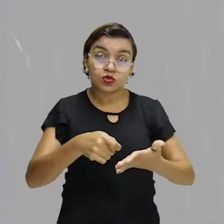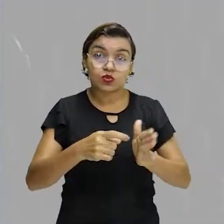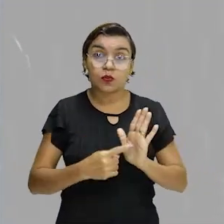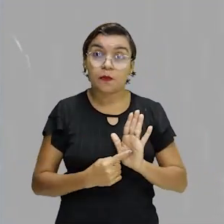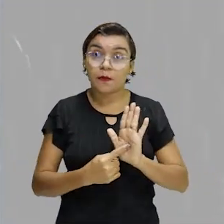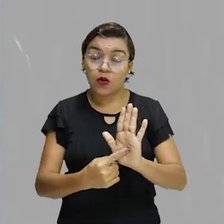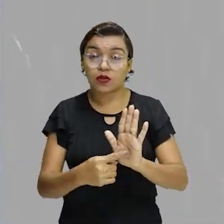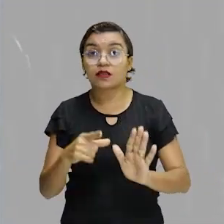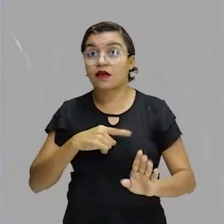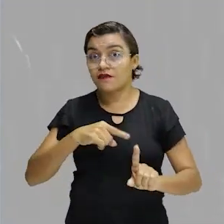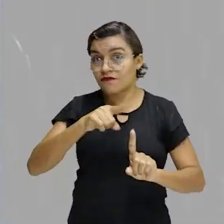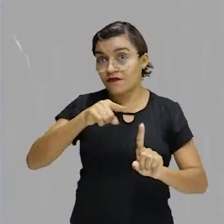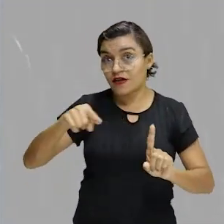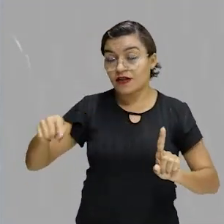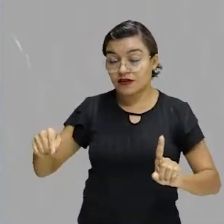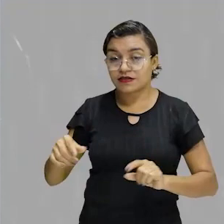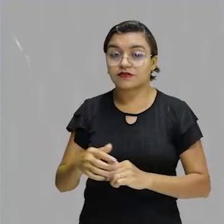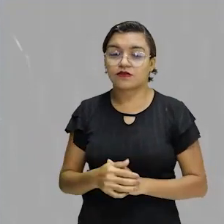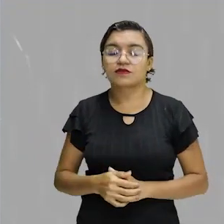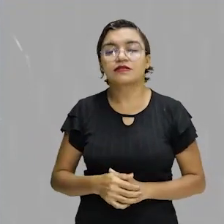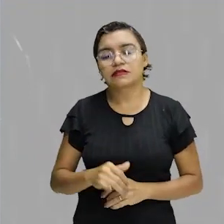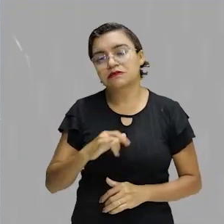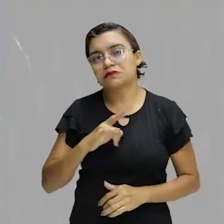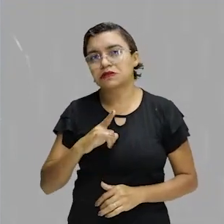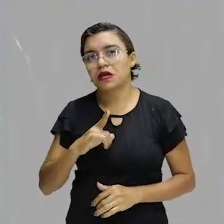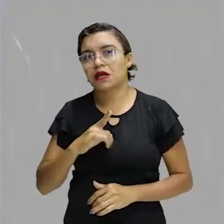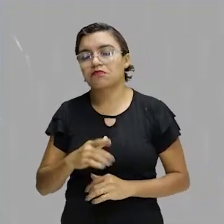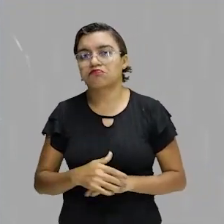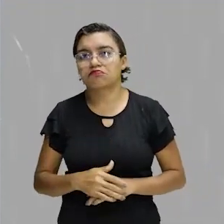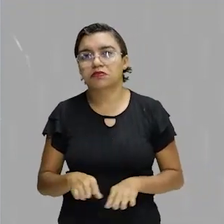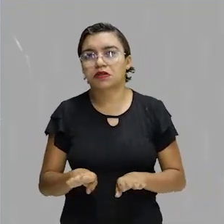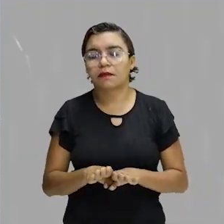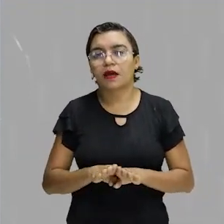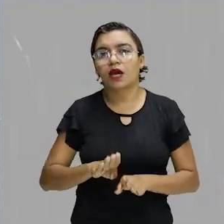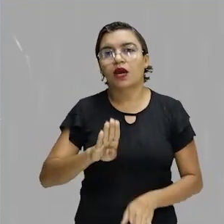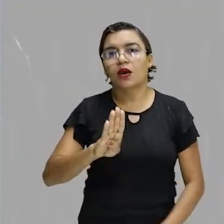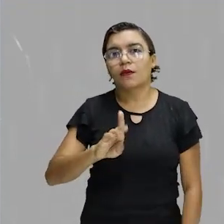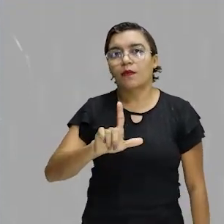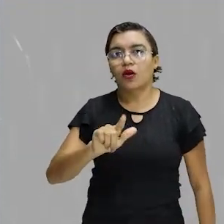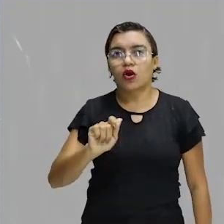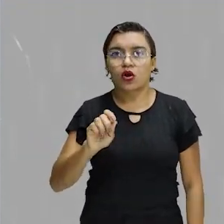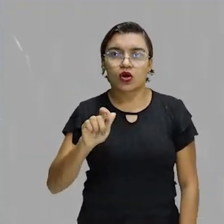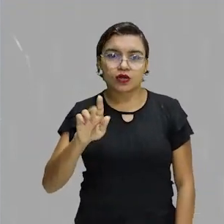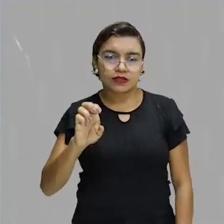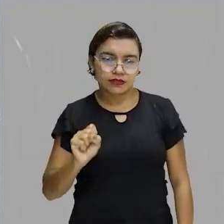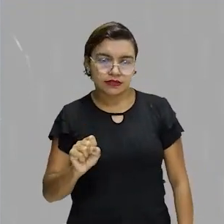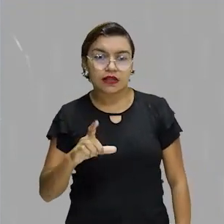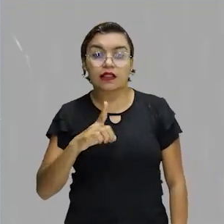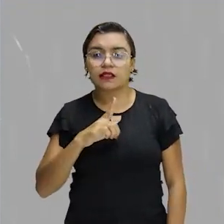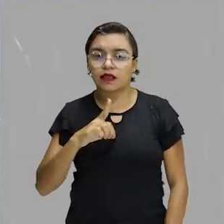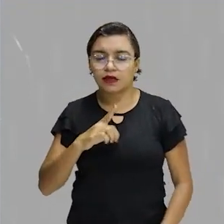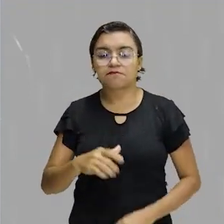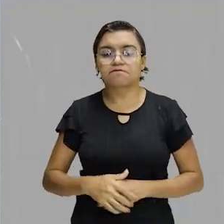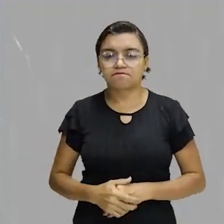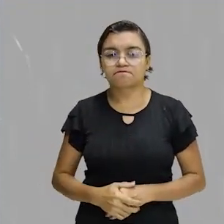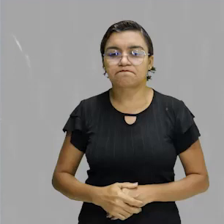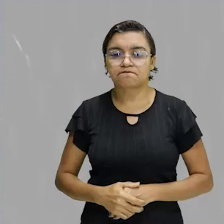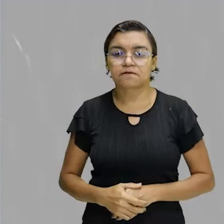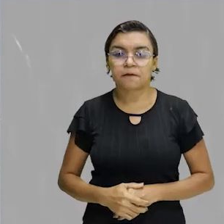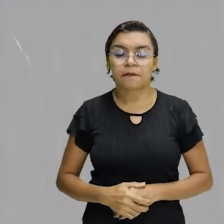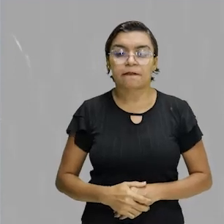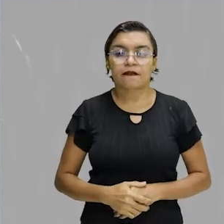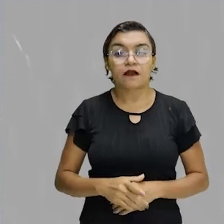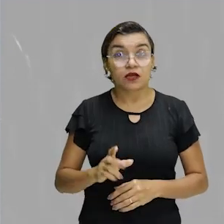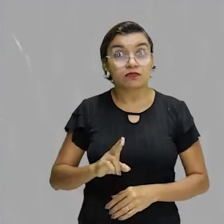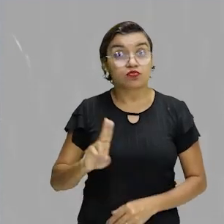temos variações dos diários, que são os blogs e os videologs, né, que é quando você faz um relato a partir de uma gravação de vídeo, que são